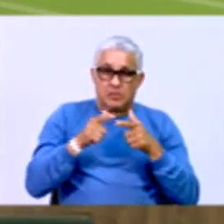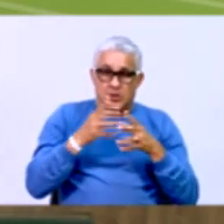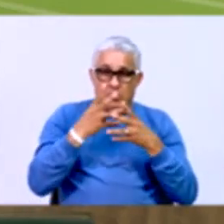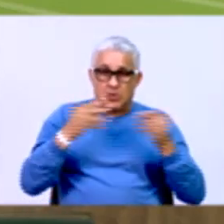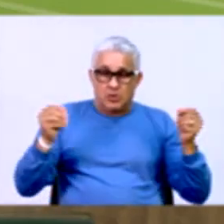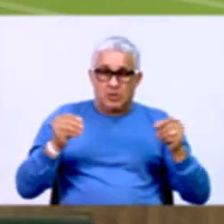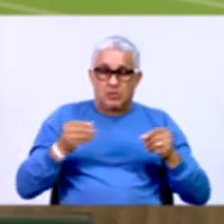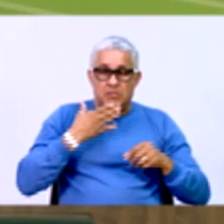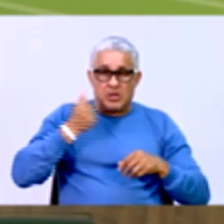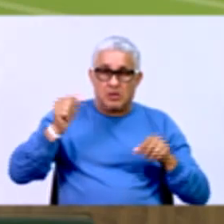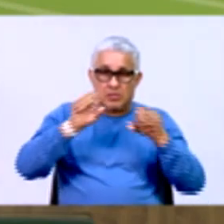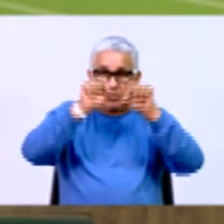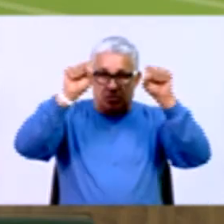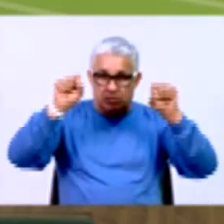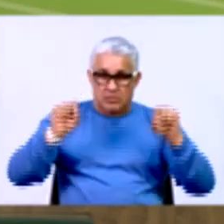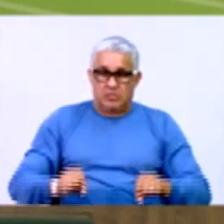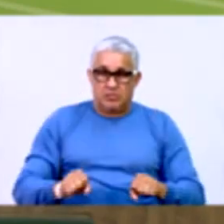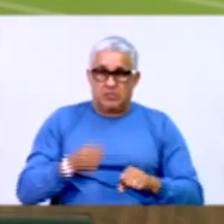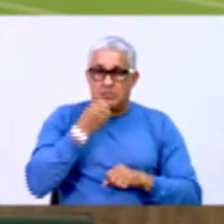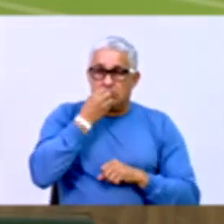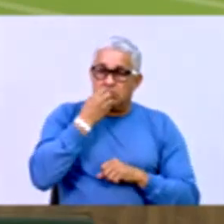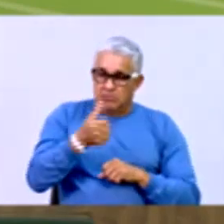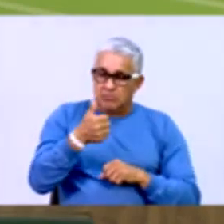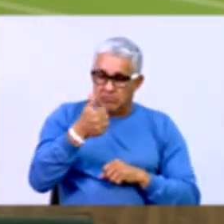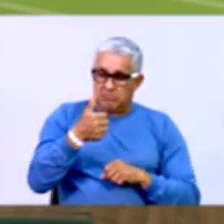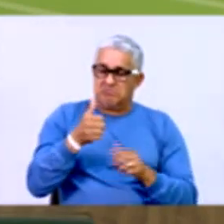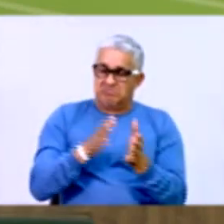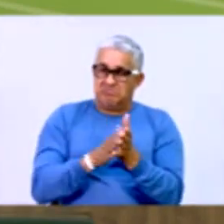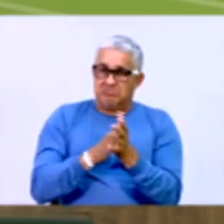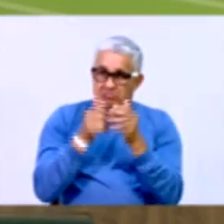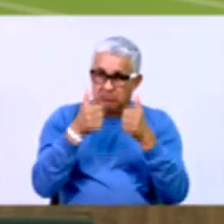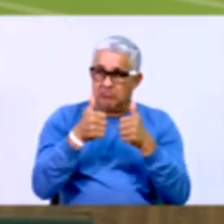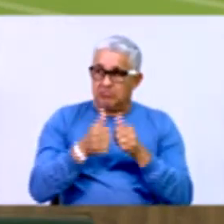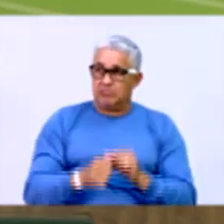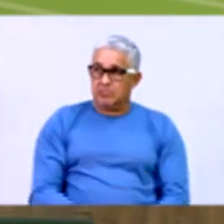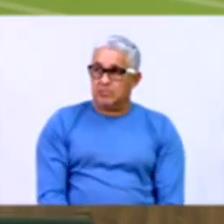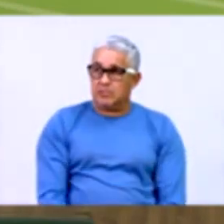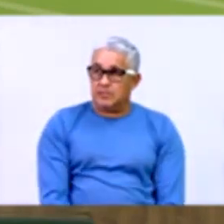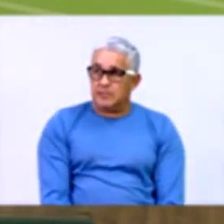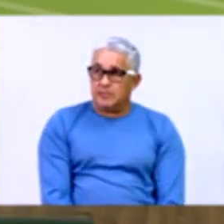sistema. Muito bom mesmo, presidente Médici. Né?